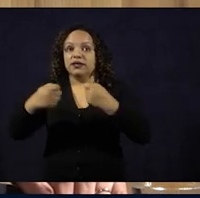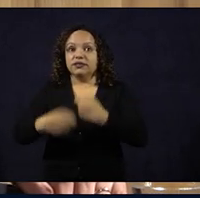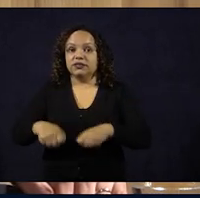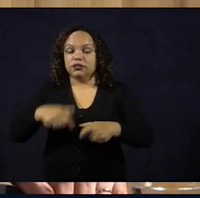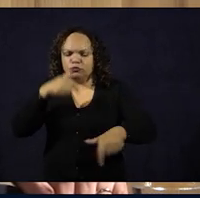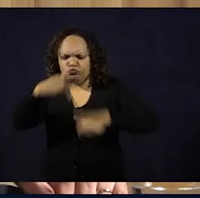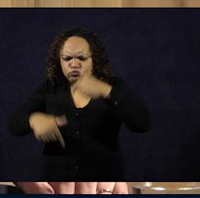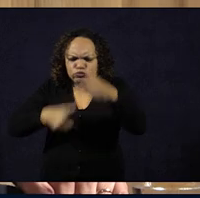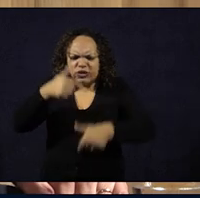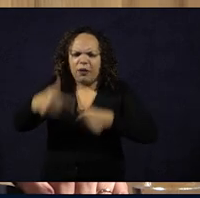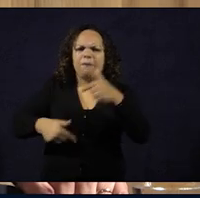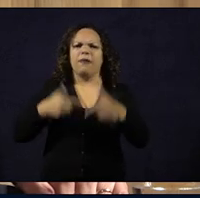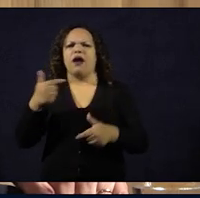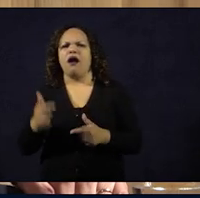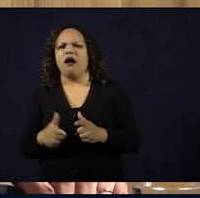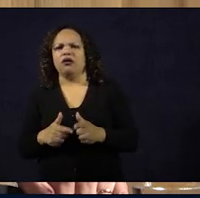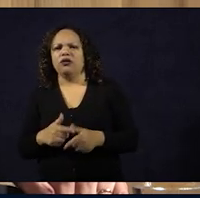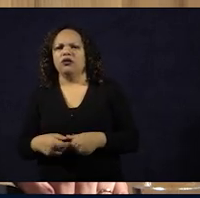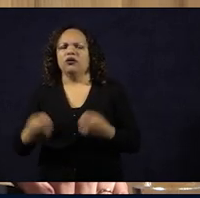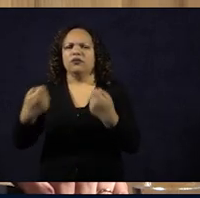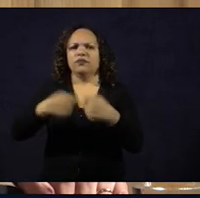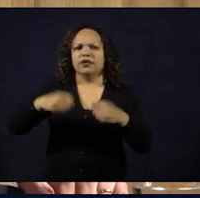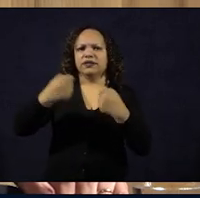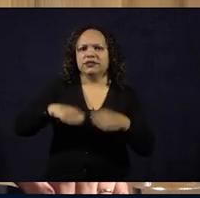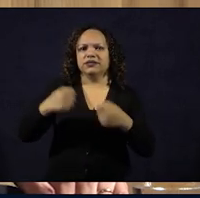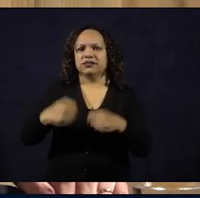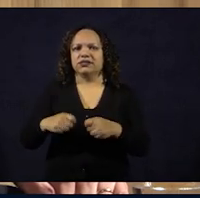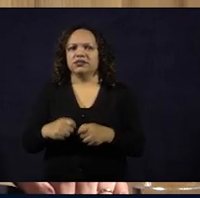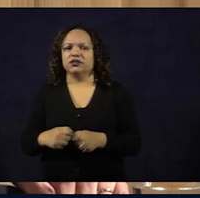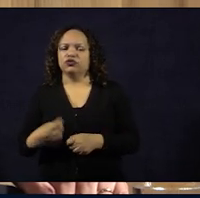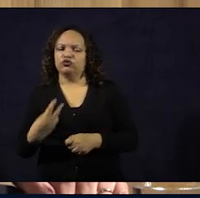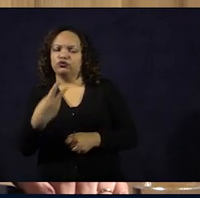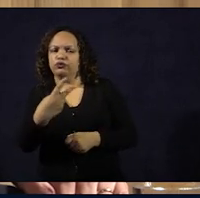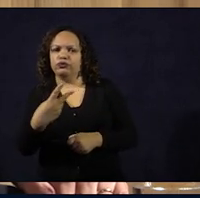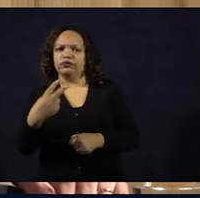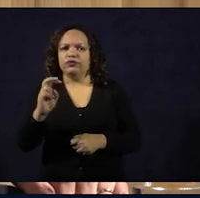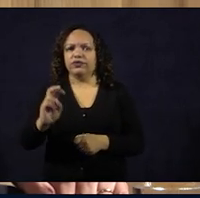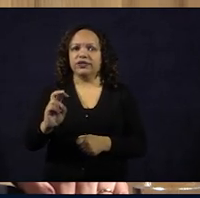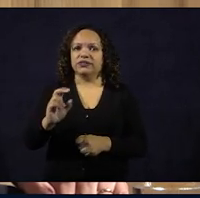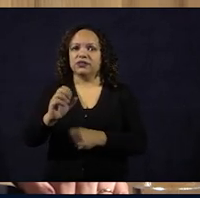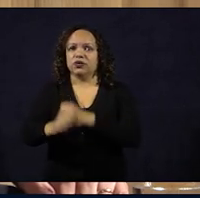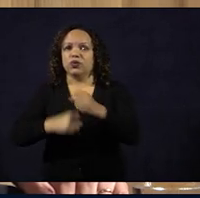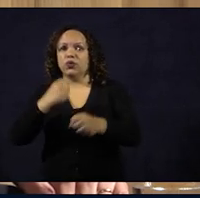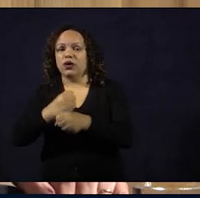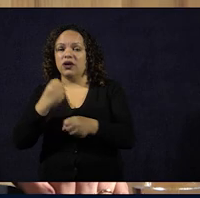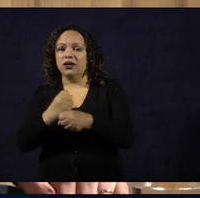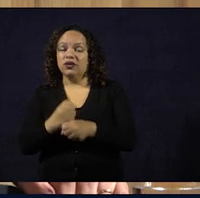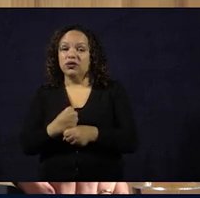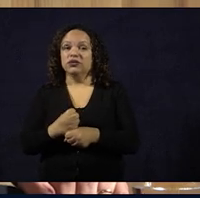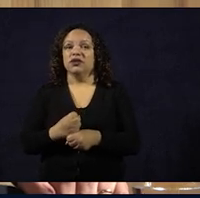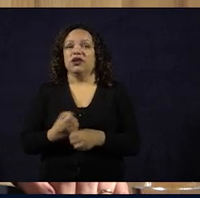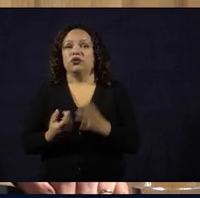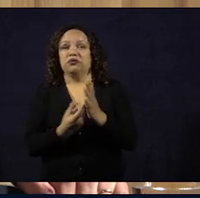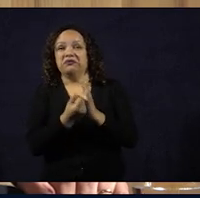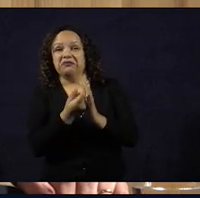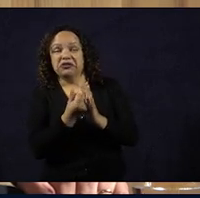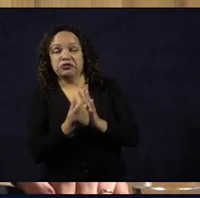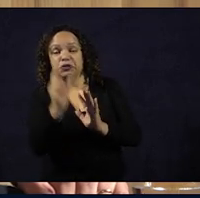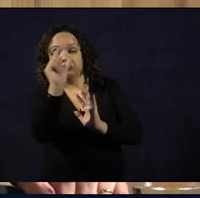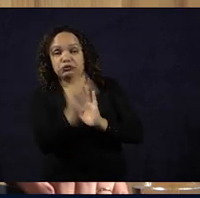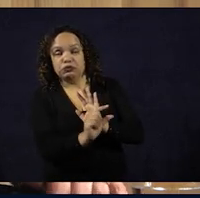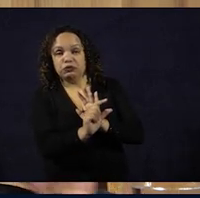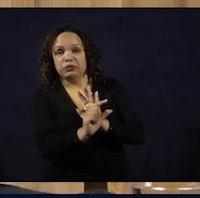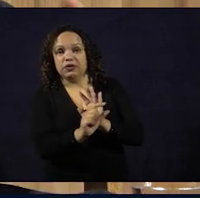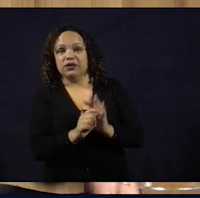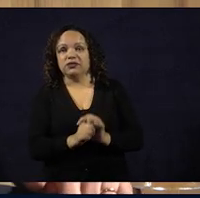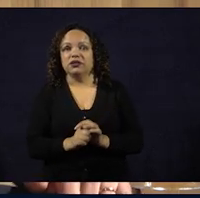é uma cultura de perene de longo prazo eu falei um ciclo de 25 anos com investimento de curto prazo muito grande na preparação